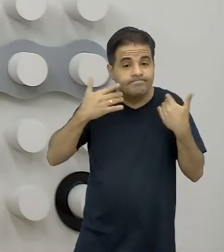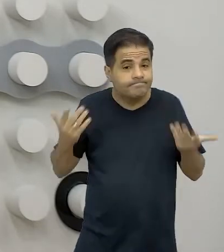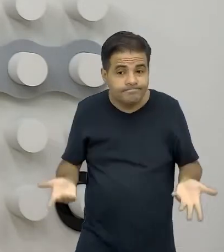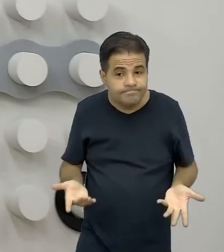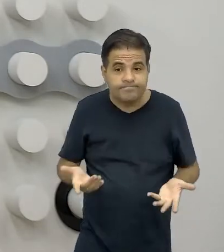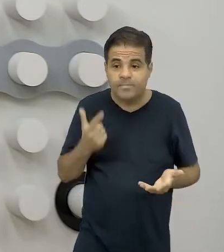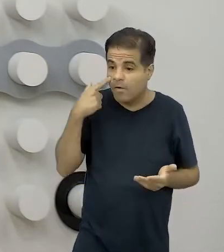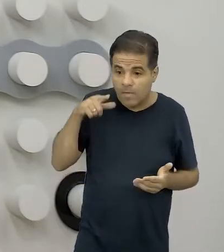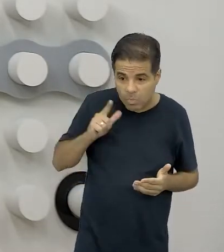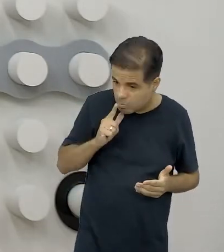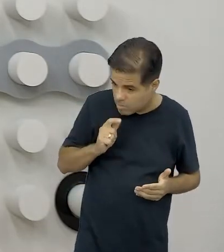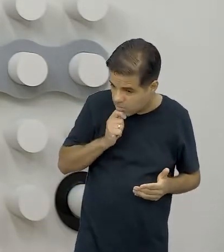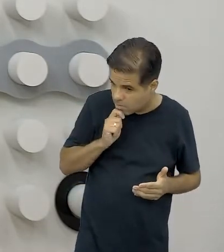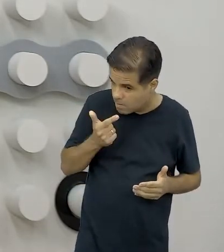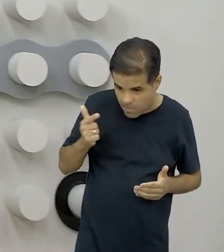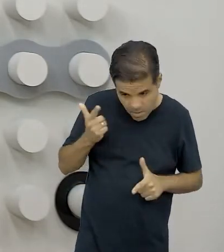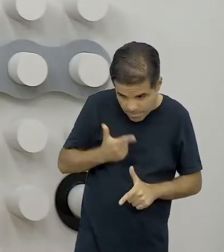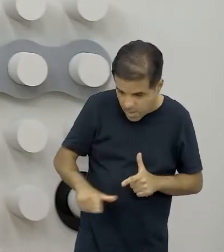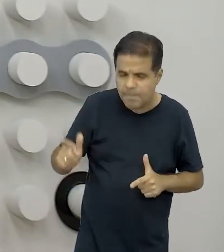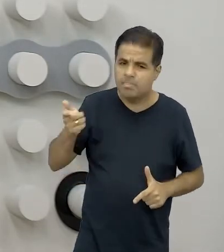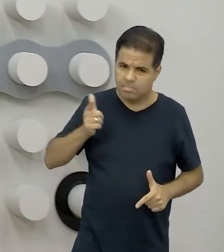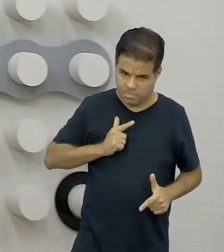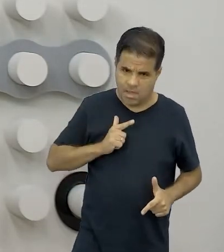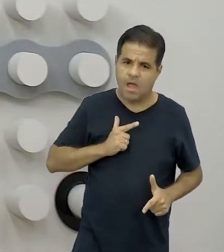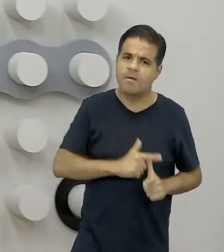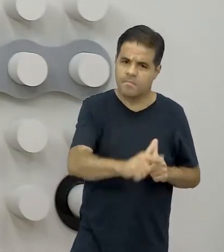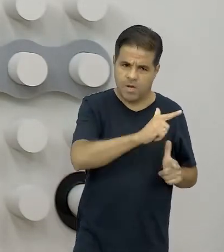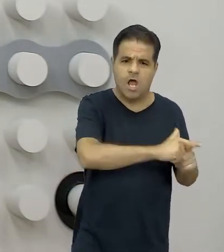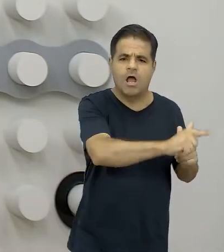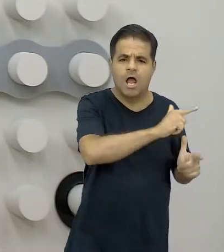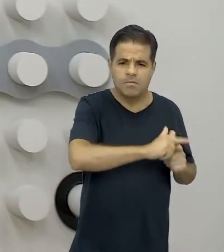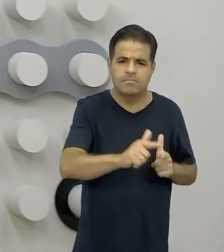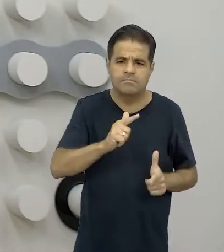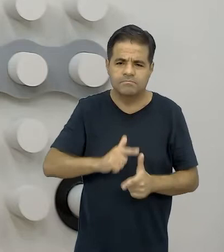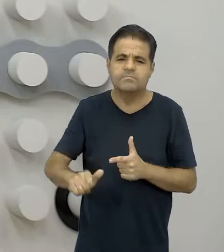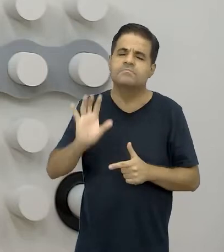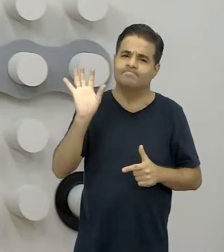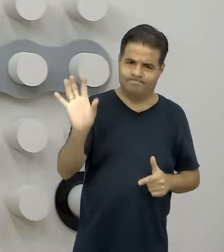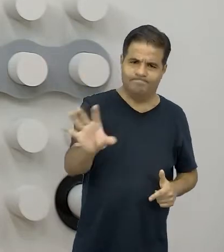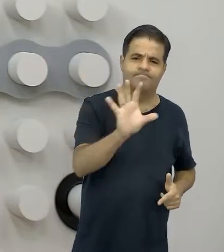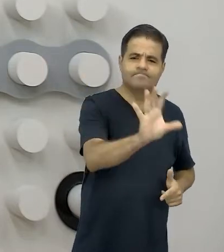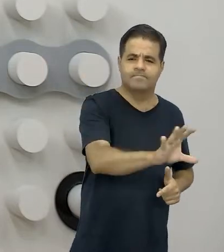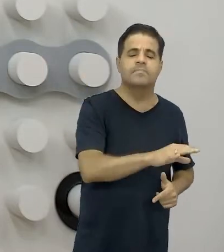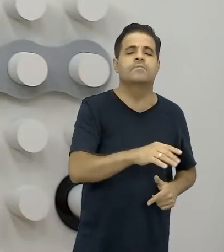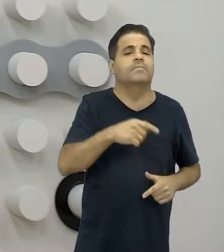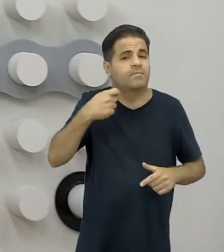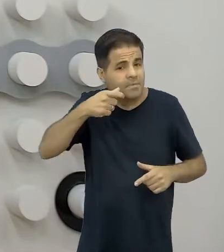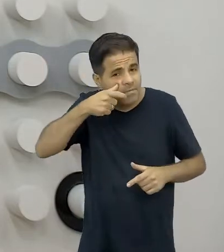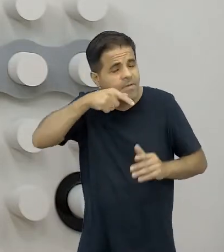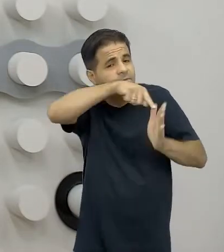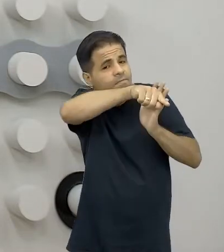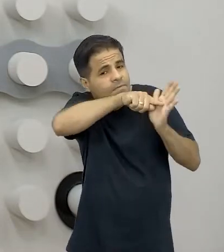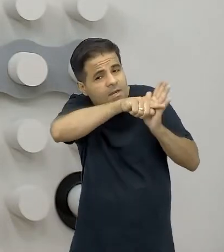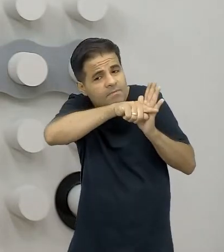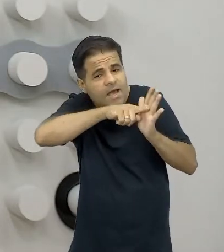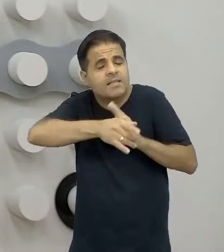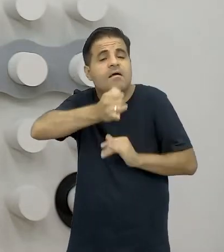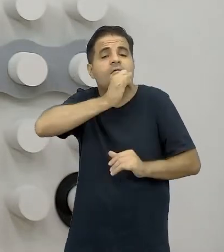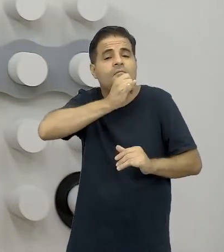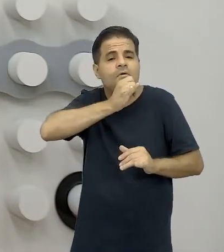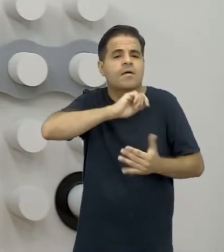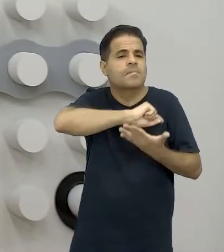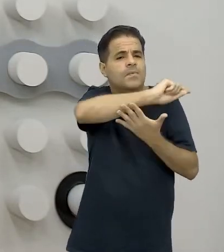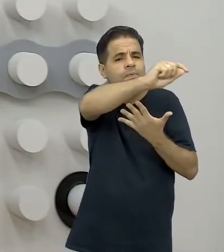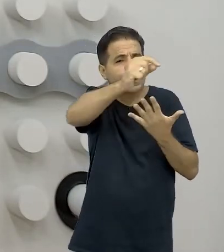não tem problema, mas tem problemas aí, né? Então, e isso é verificado até pelos exemplos históricos, e